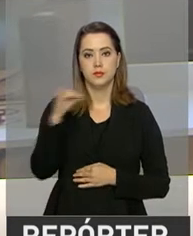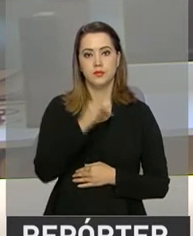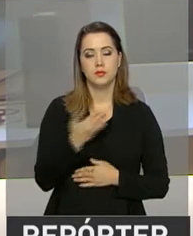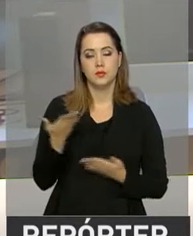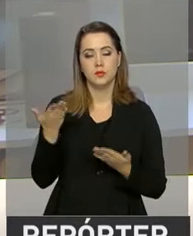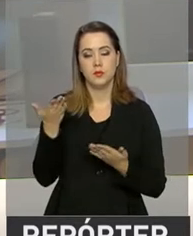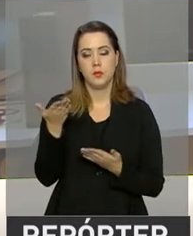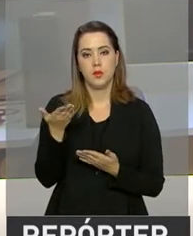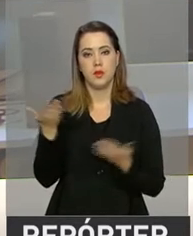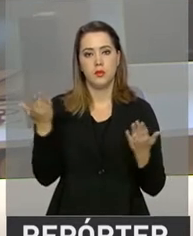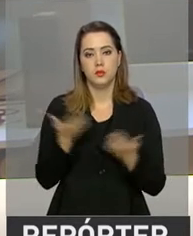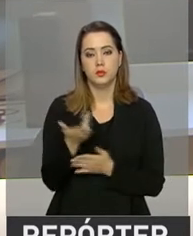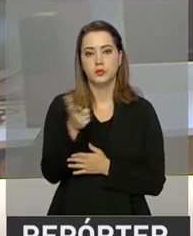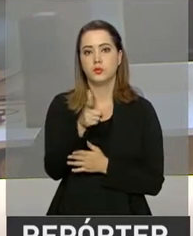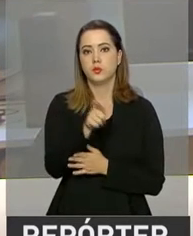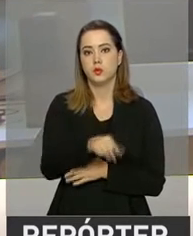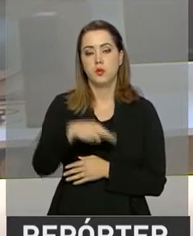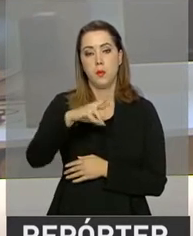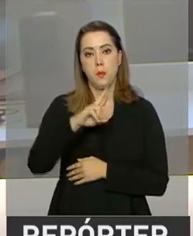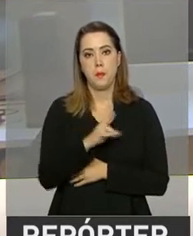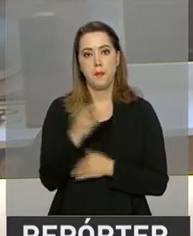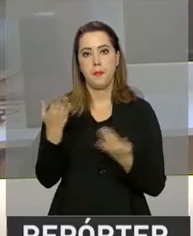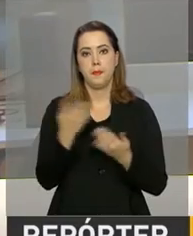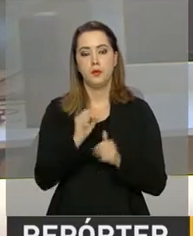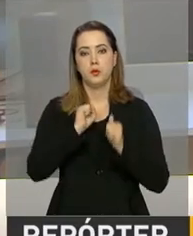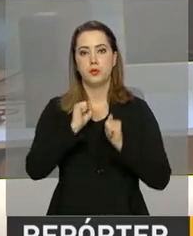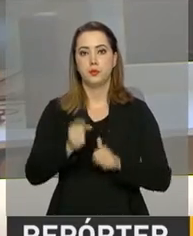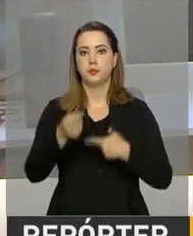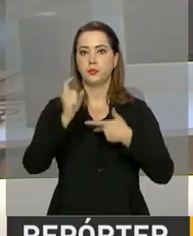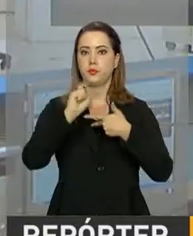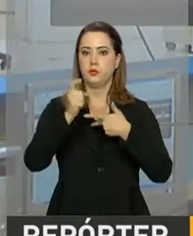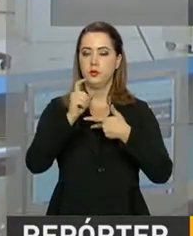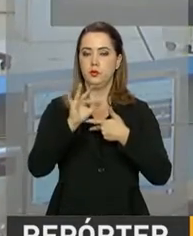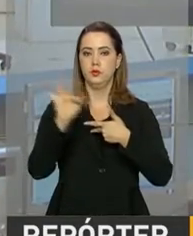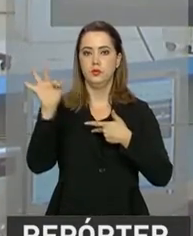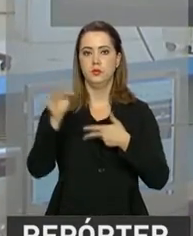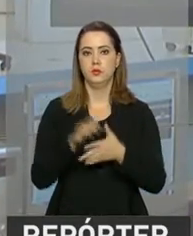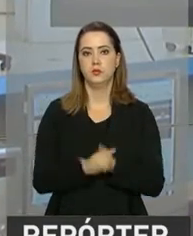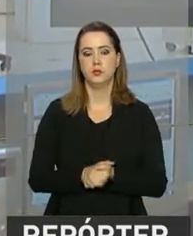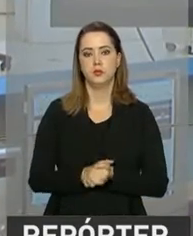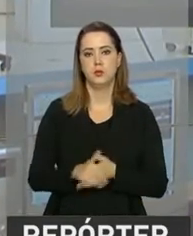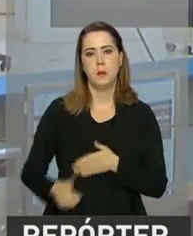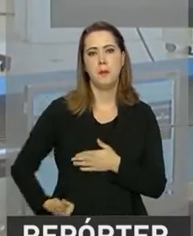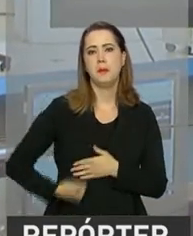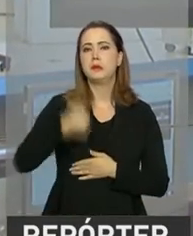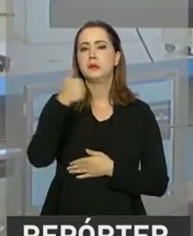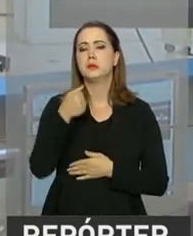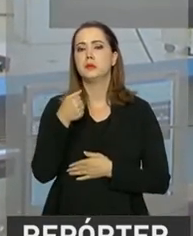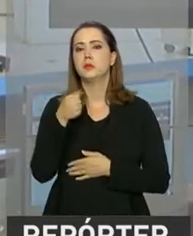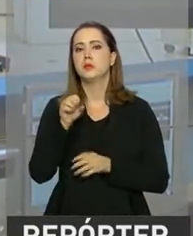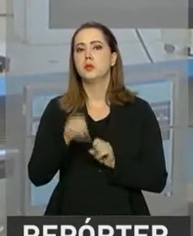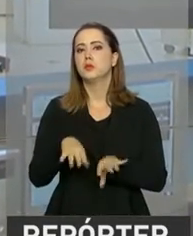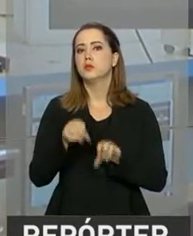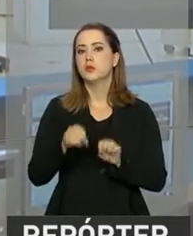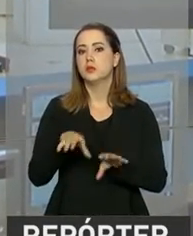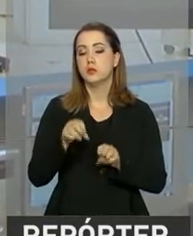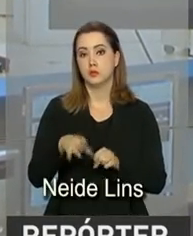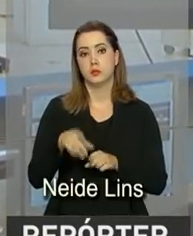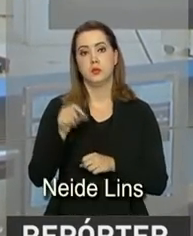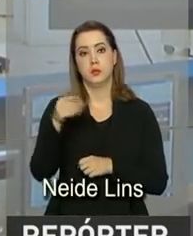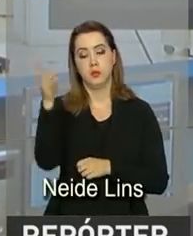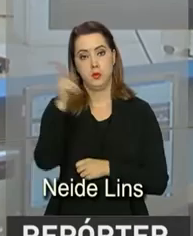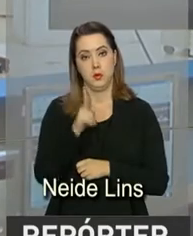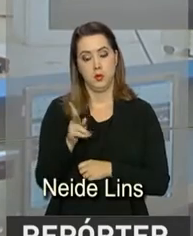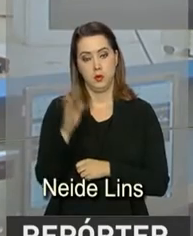ar mais um Repórter NBR no ar com as notícias do Poder Executivo Federal. Para melhorar a qualidade da educação básica no país,